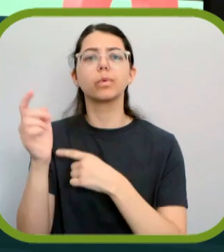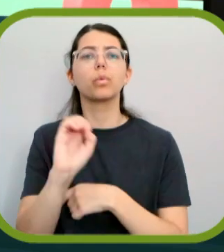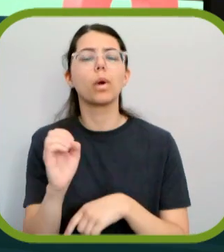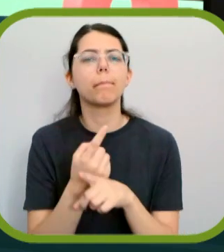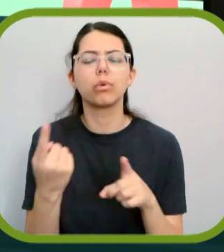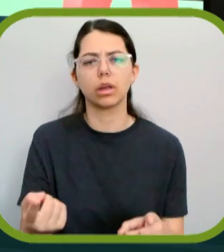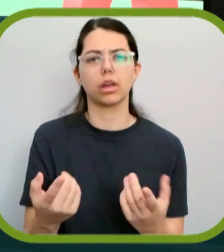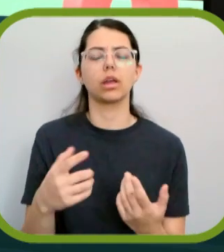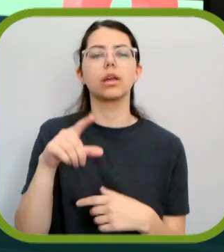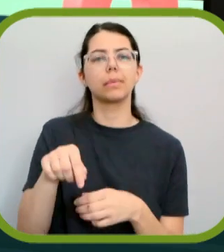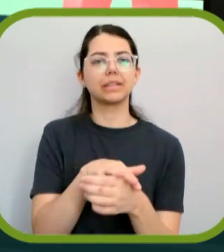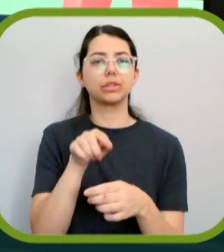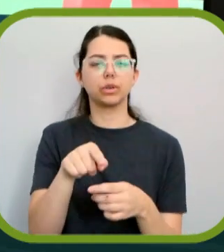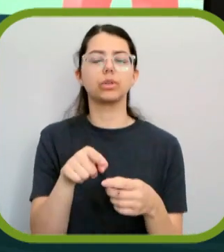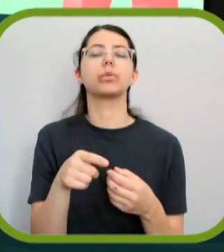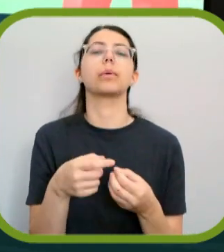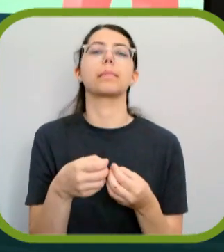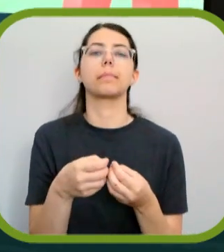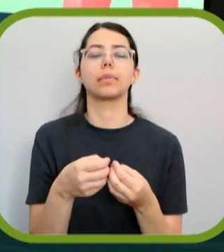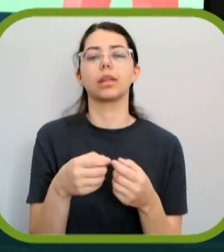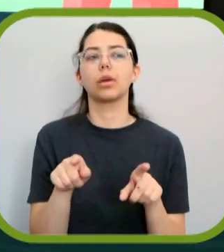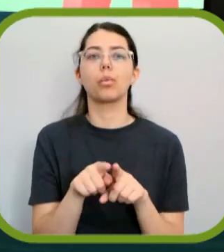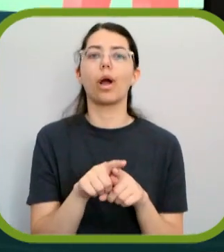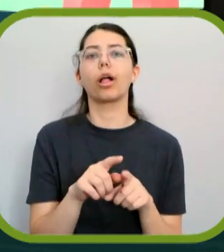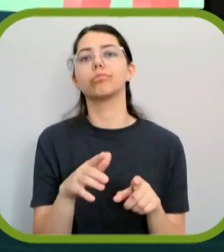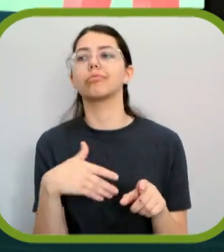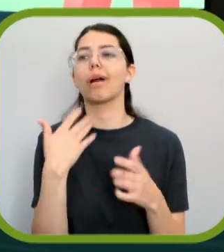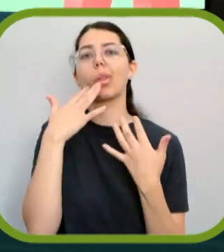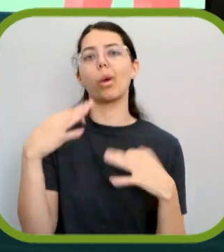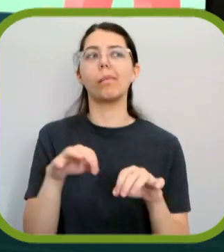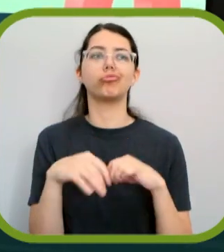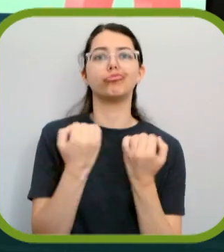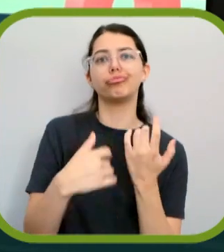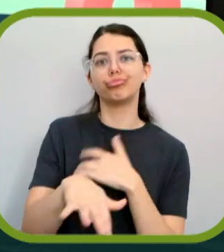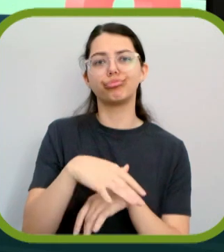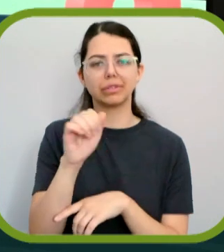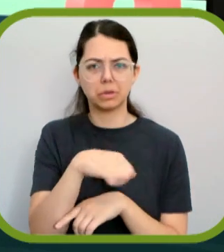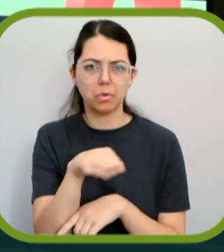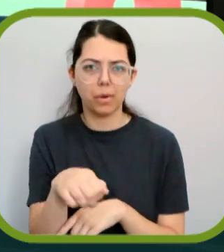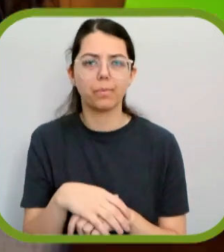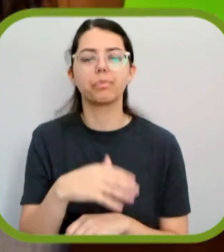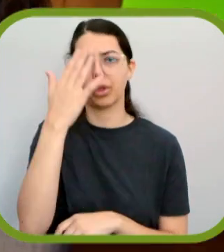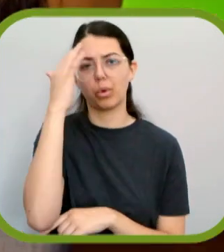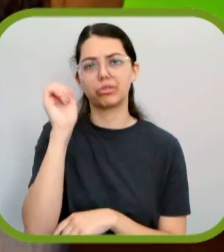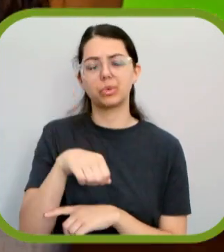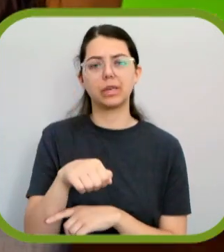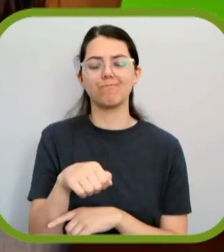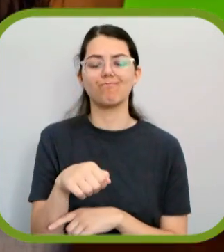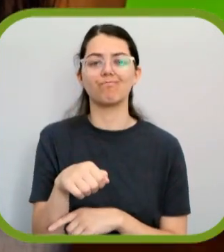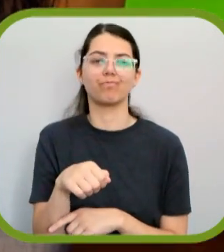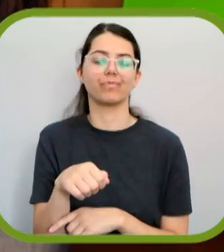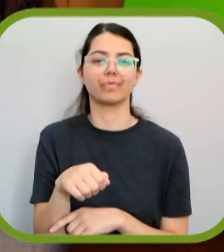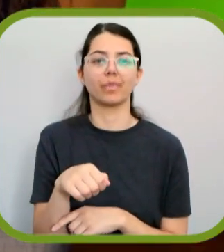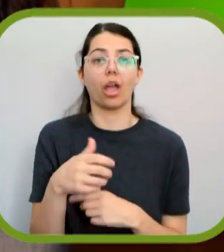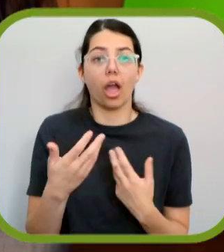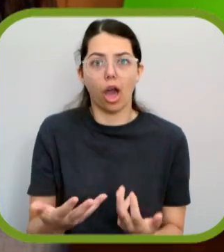qualquer tipo de denúncia e acredita que este tipo de casos está cada vez a ser mais banalizado pela sociedade? Eu acho que